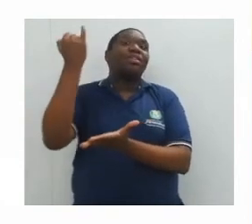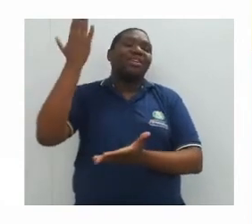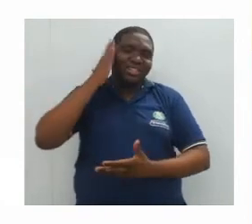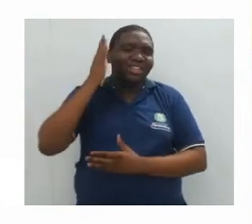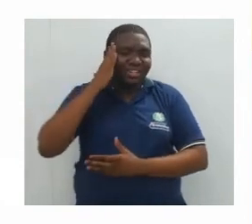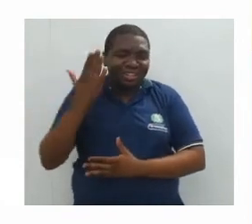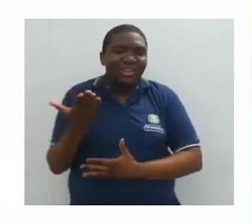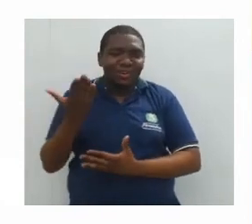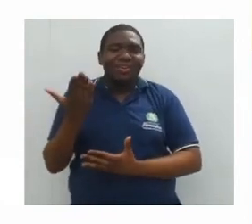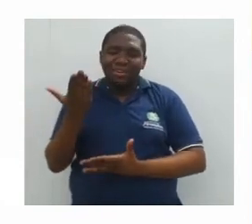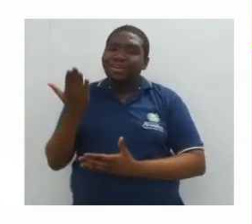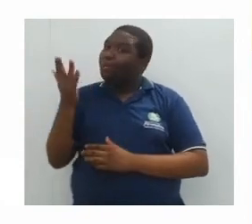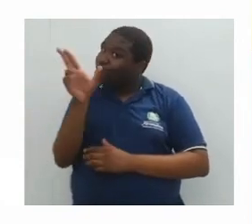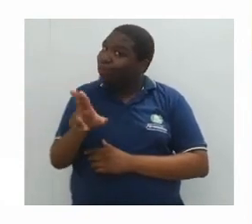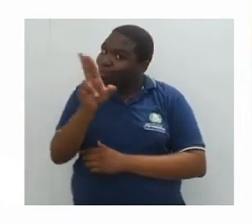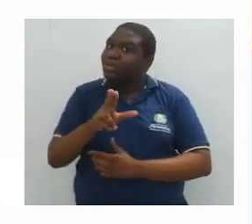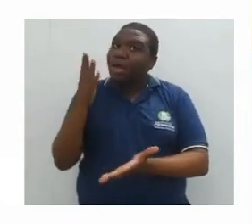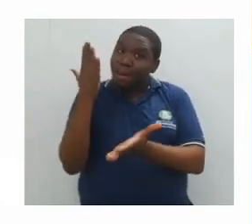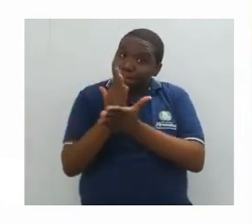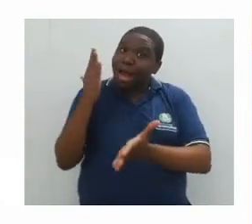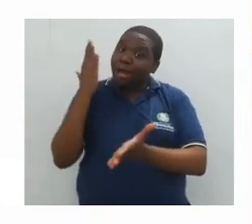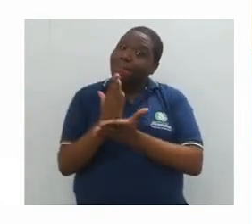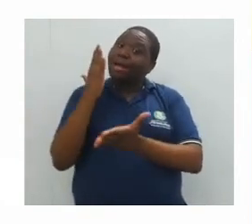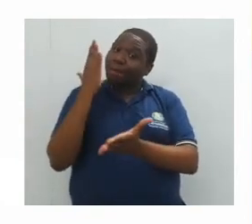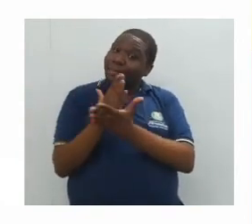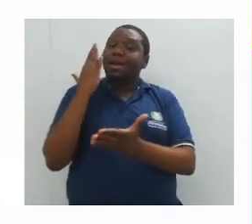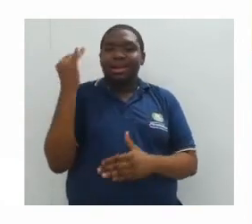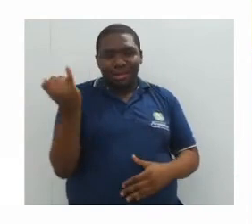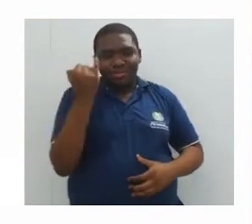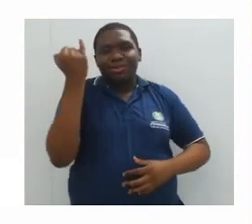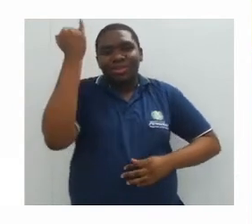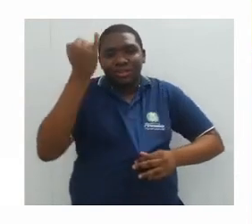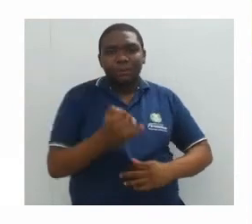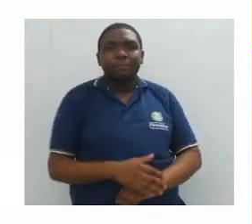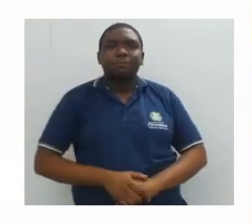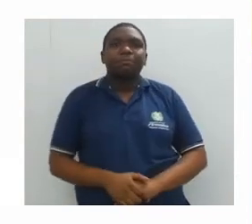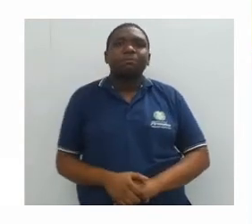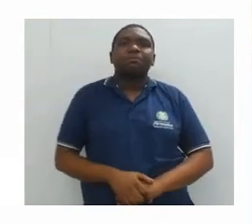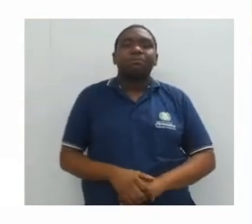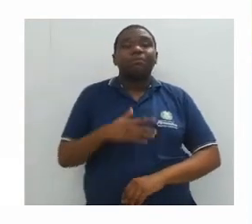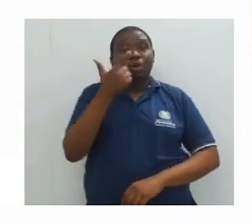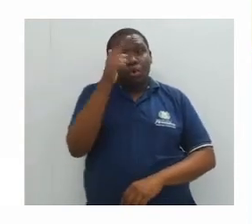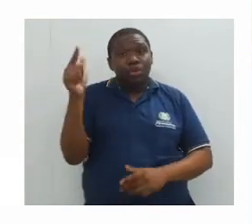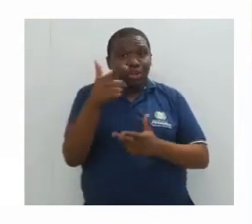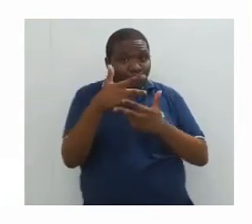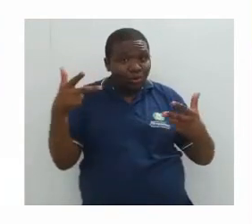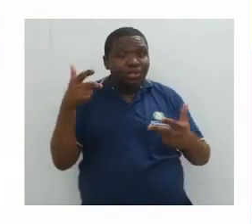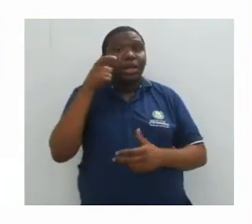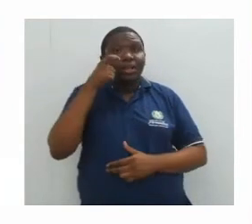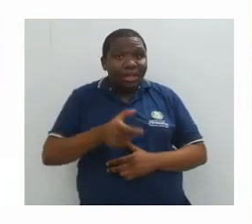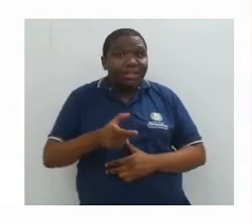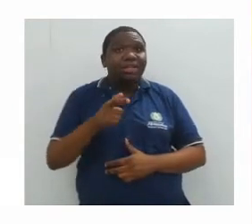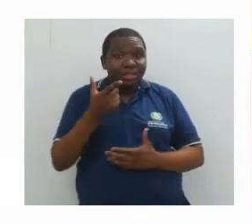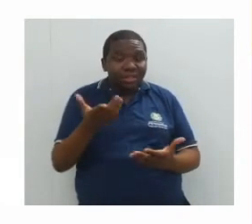Então, a batida da mão no coco, ao coco é bem importante. Outra coisa interessante que eu acho que a gente